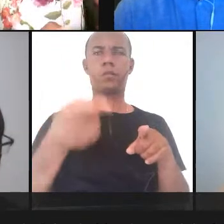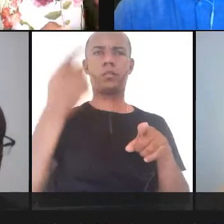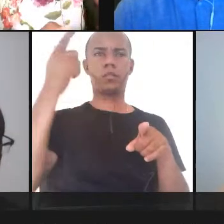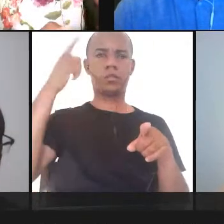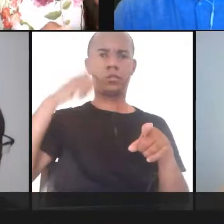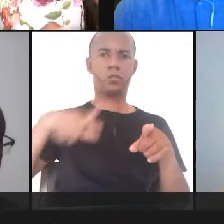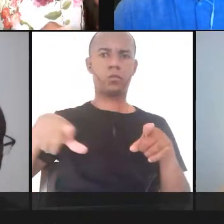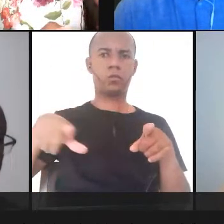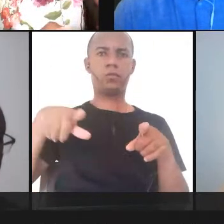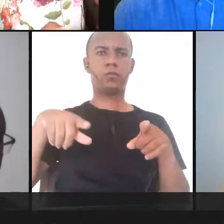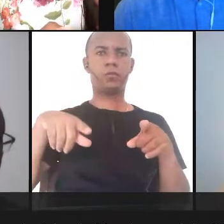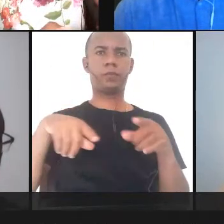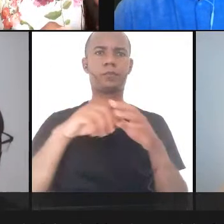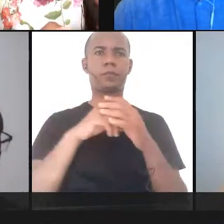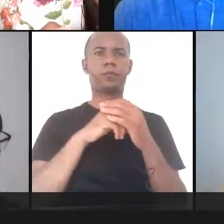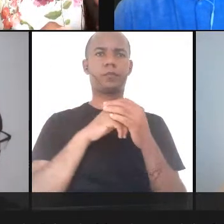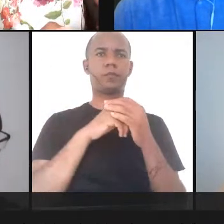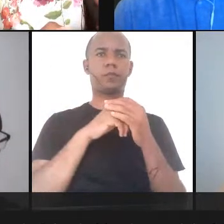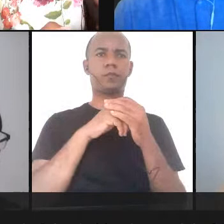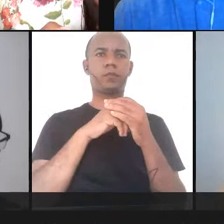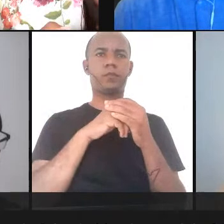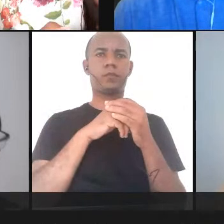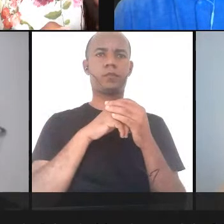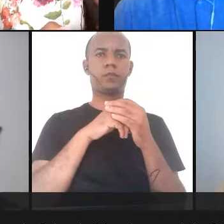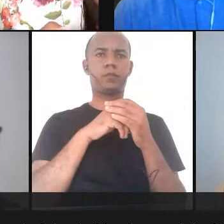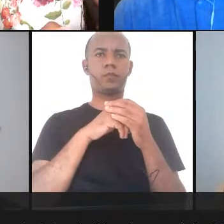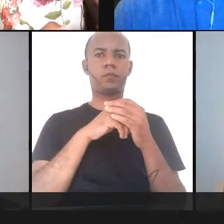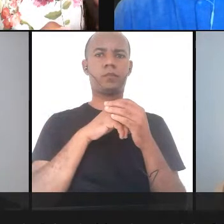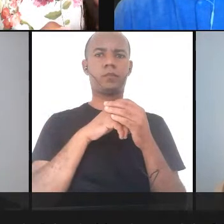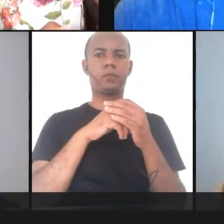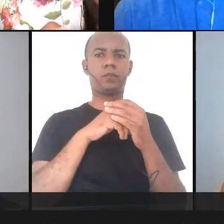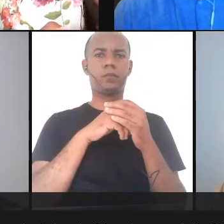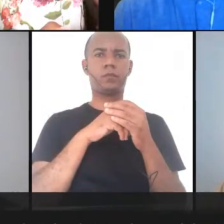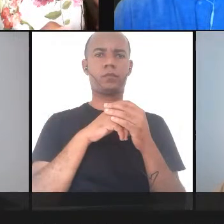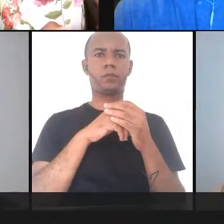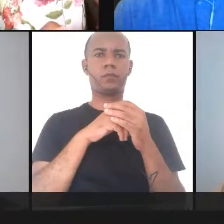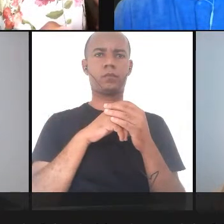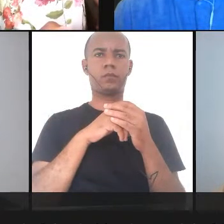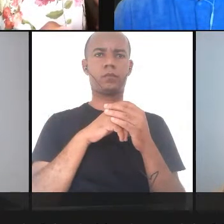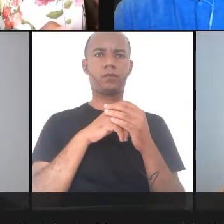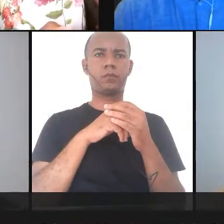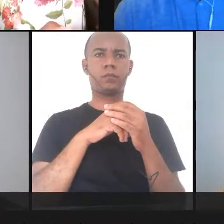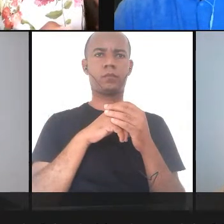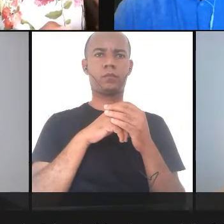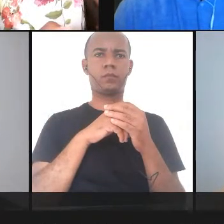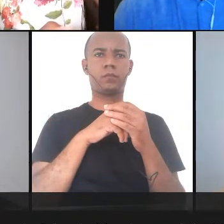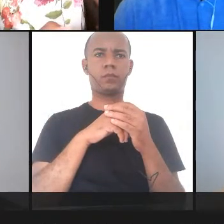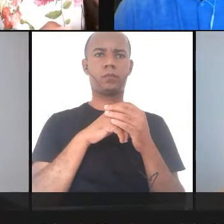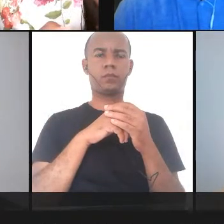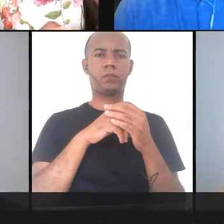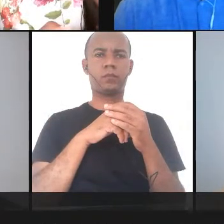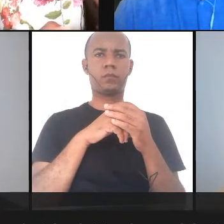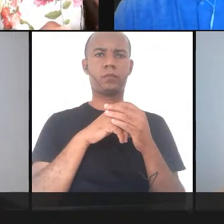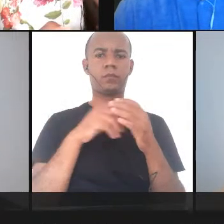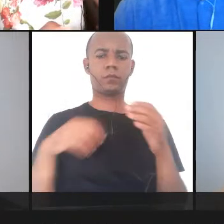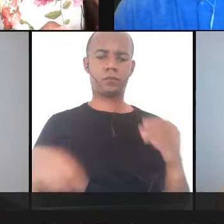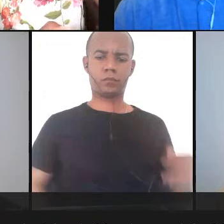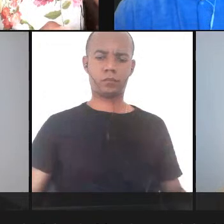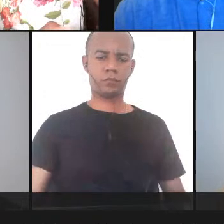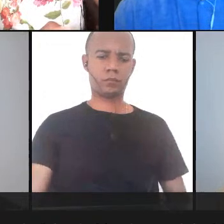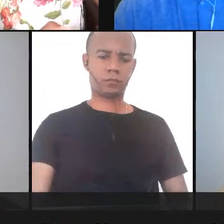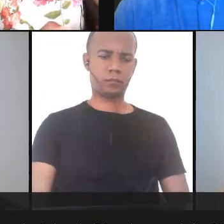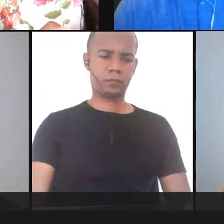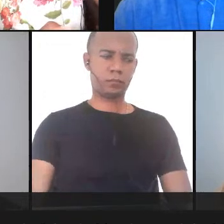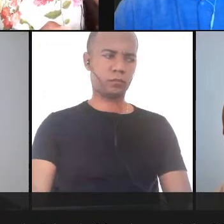da literatura infantil juvenil e com uma perspectiva de repegar em textos já